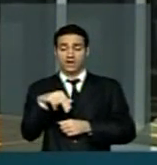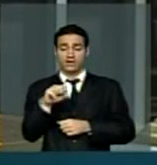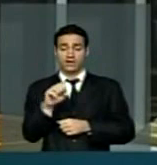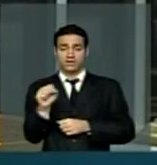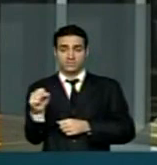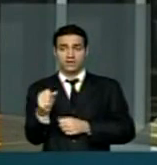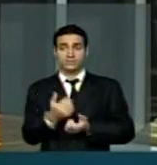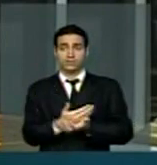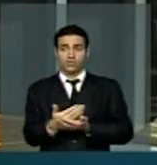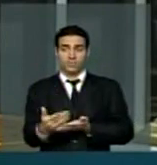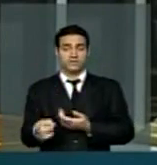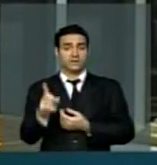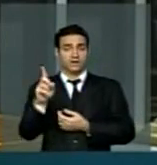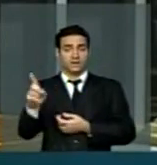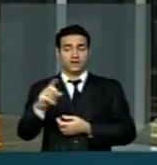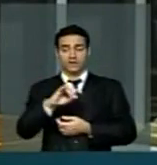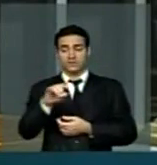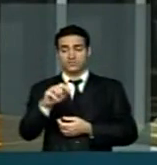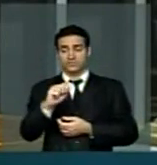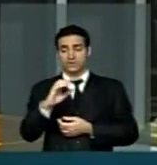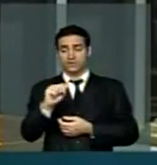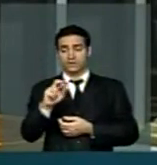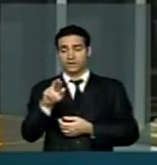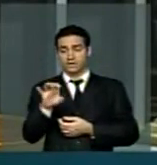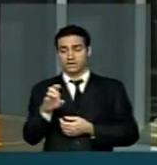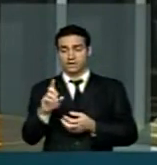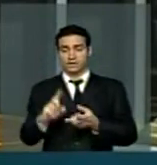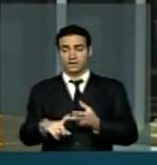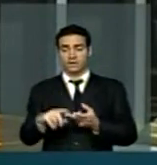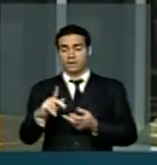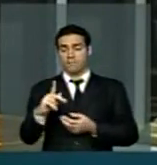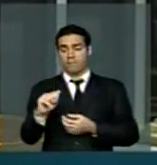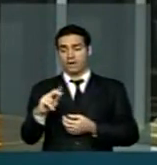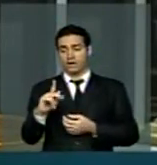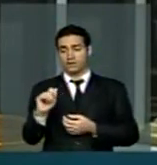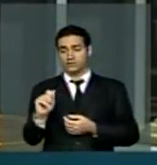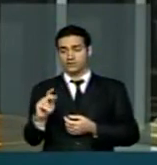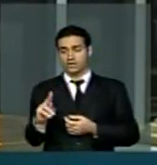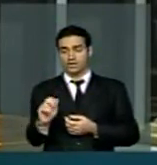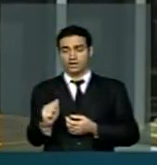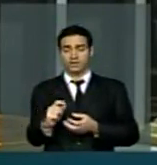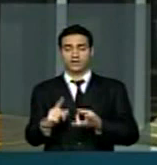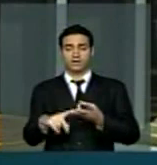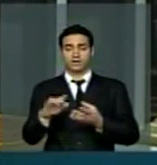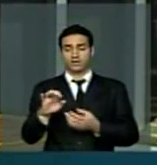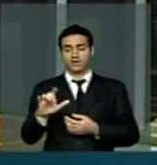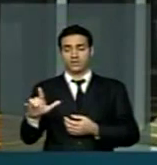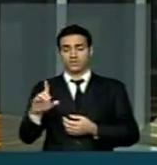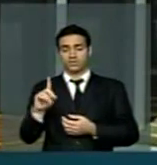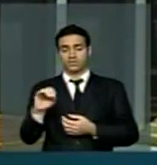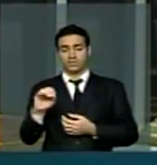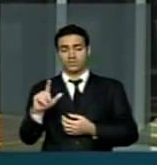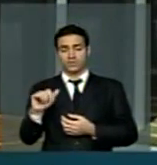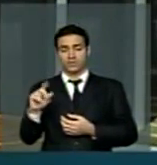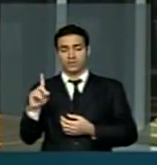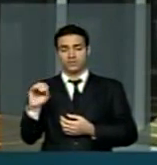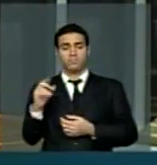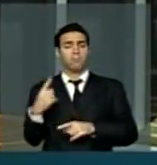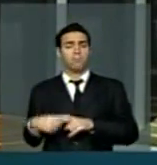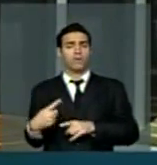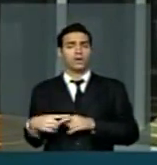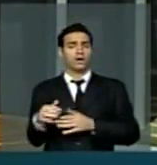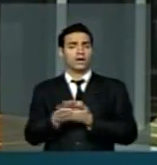INSS iniciar lá em Jacareacanga, lá no Pacajá, lá em Tucumã, lá em Eldorado. Ela não inicia